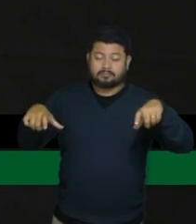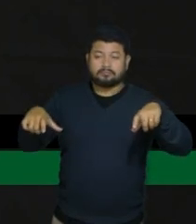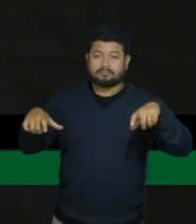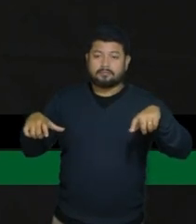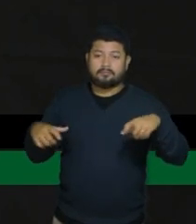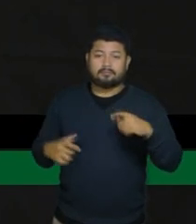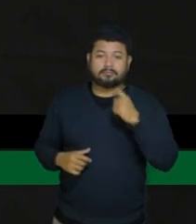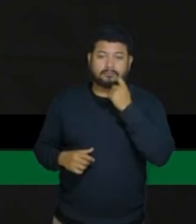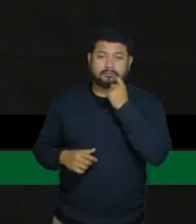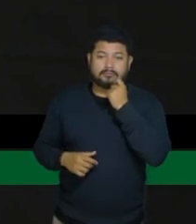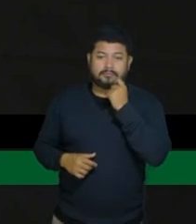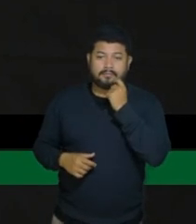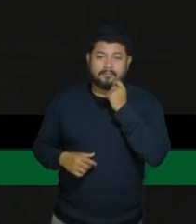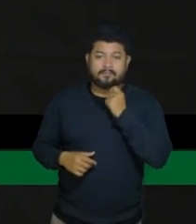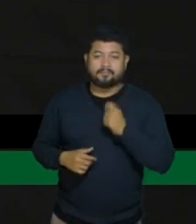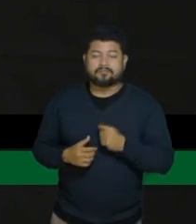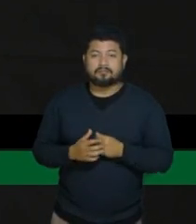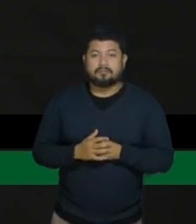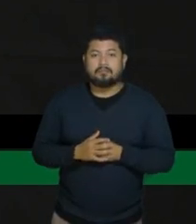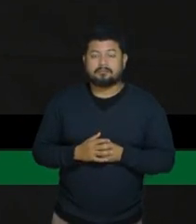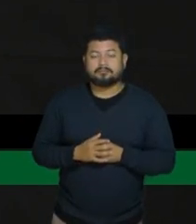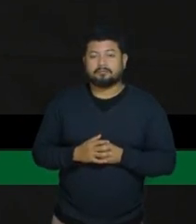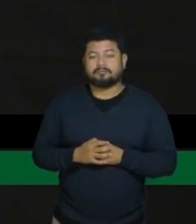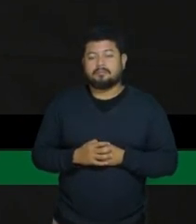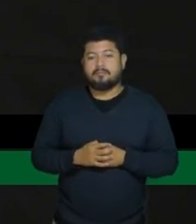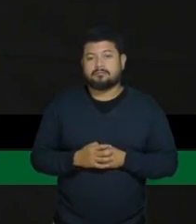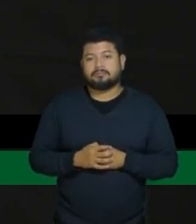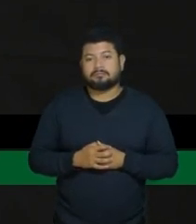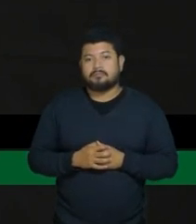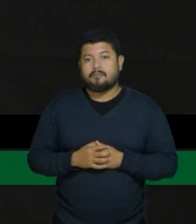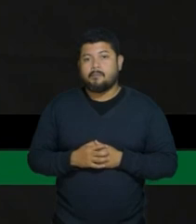citado pelo colega Fernando.